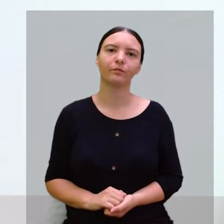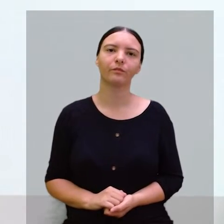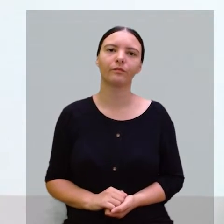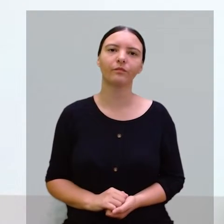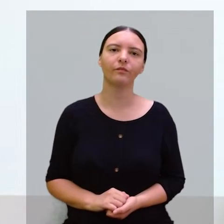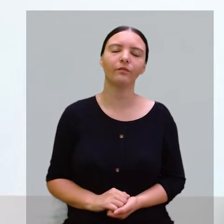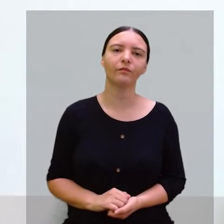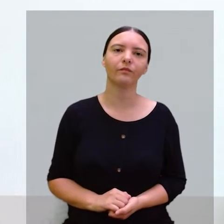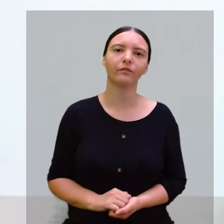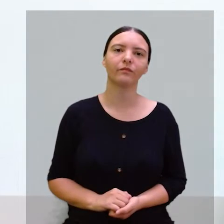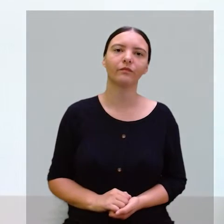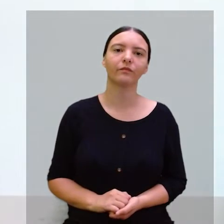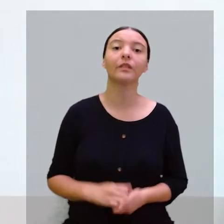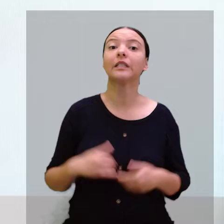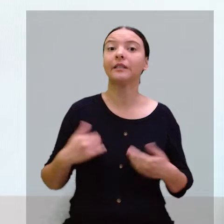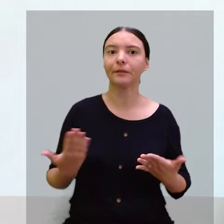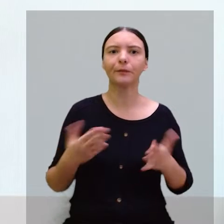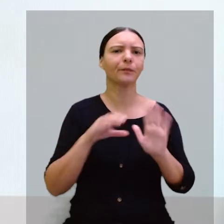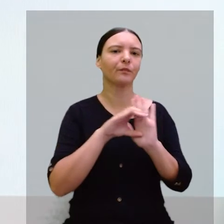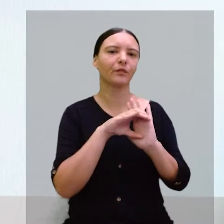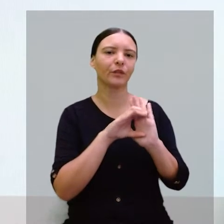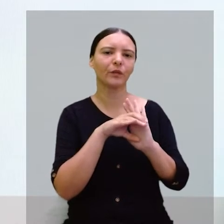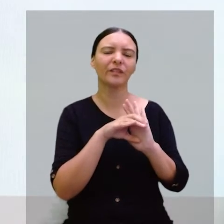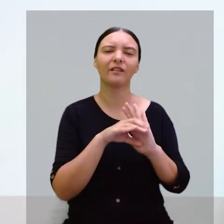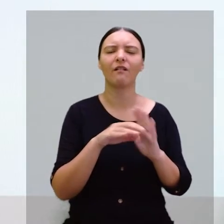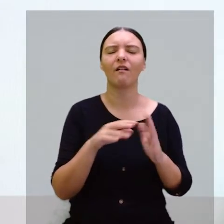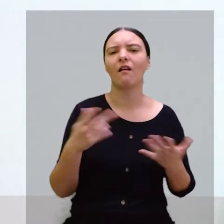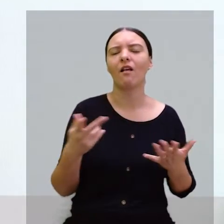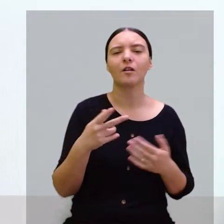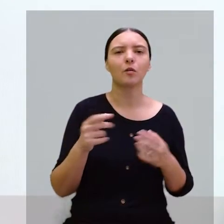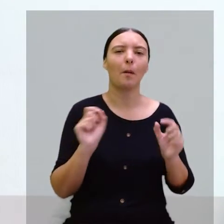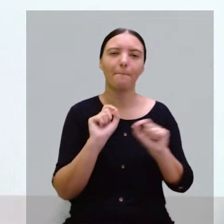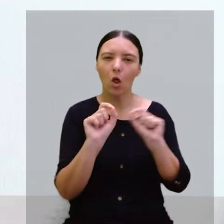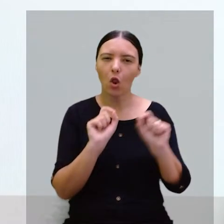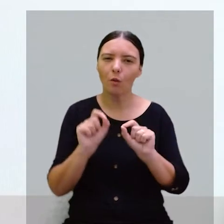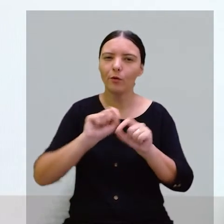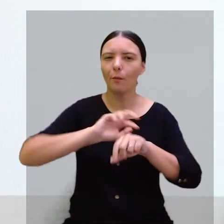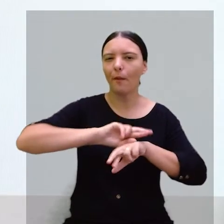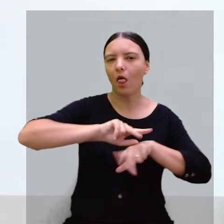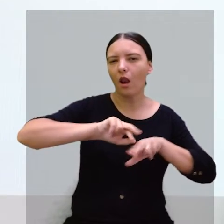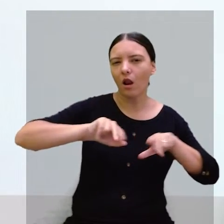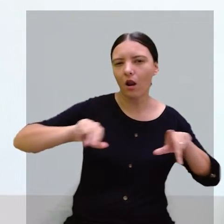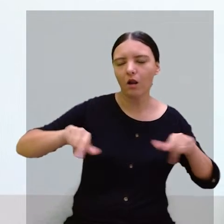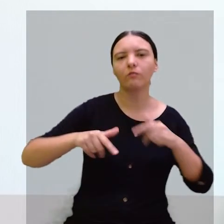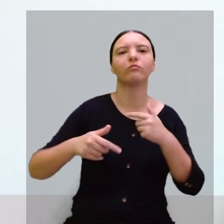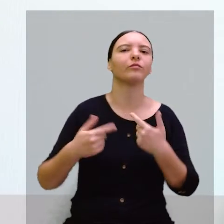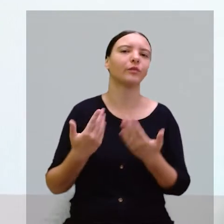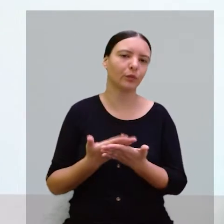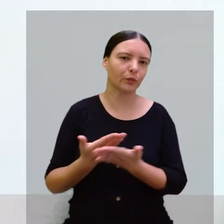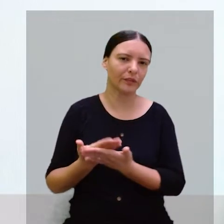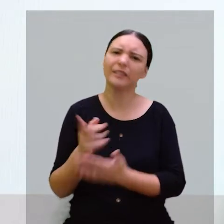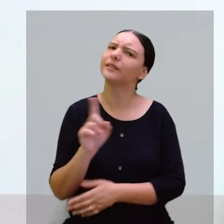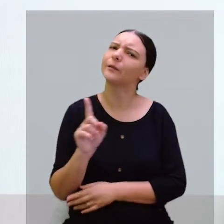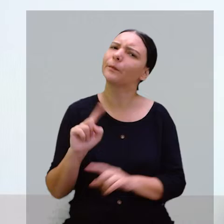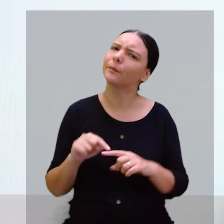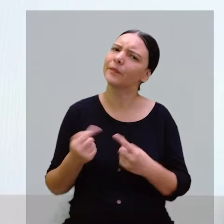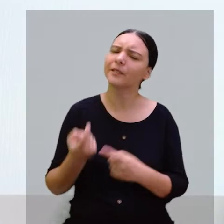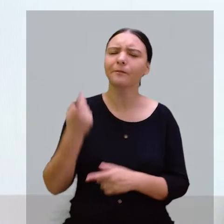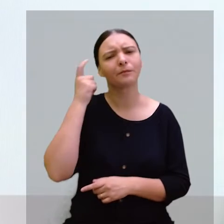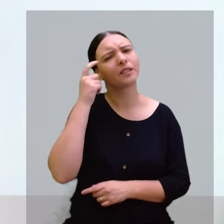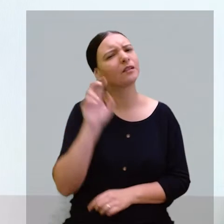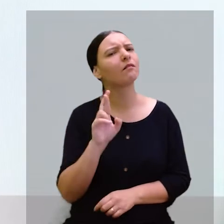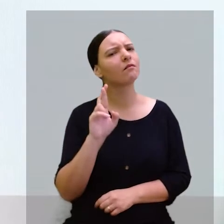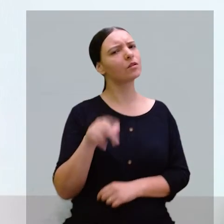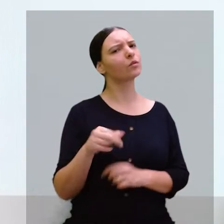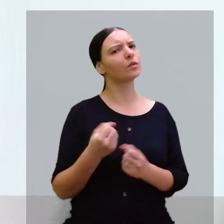Então, a partir desse conceito, não pretendo aqui dar todos os motivos possíveis de estudar literatura, mas gostaria de pensar algumas razões